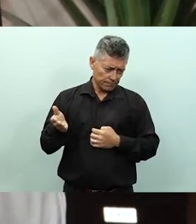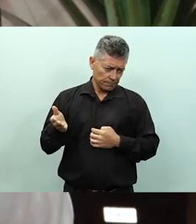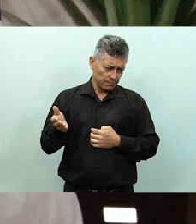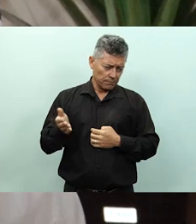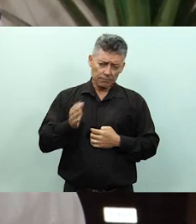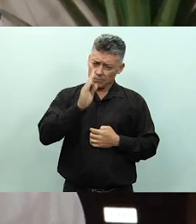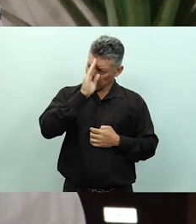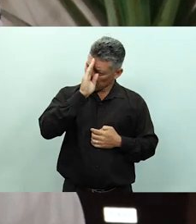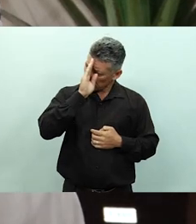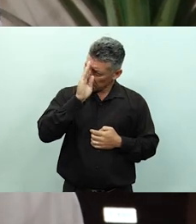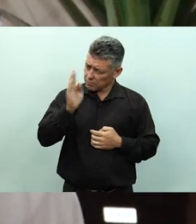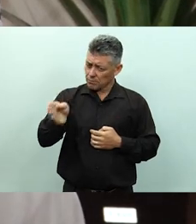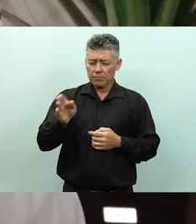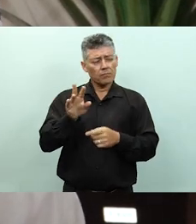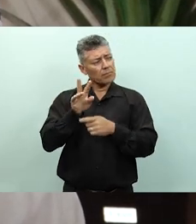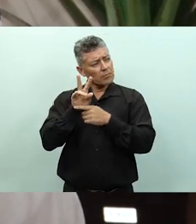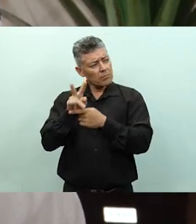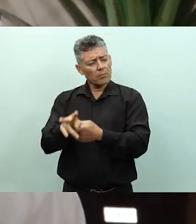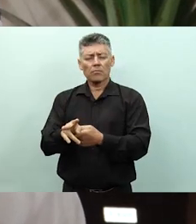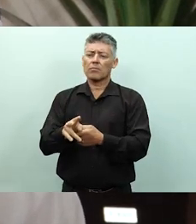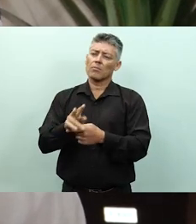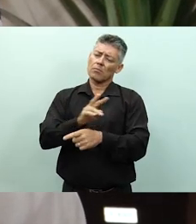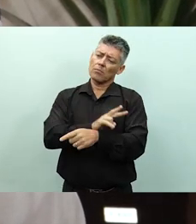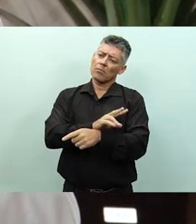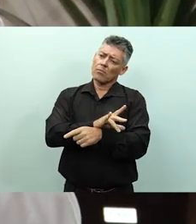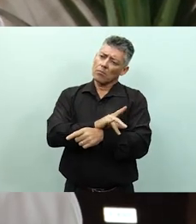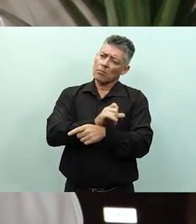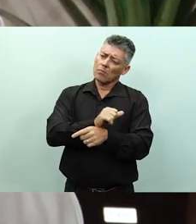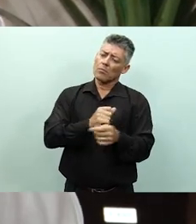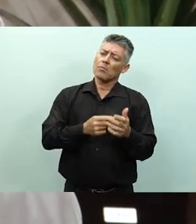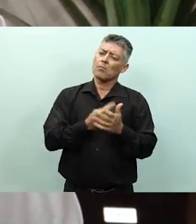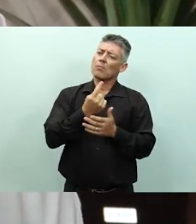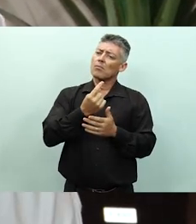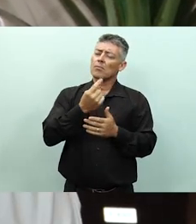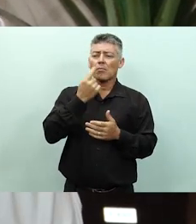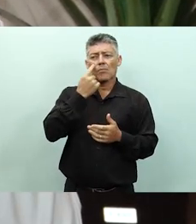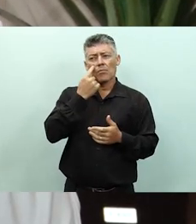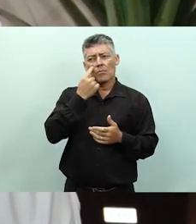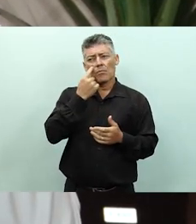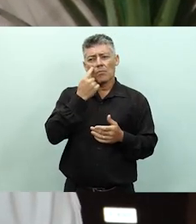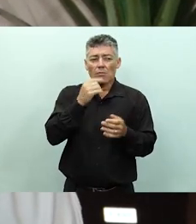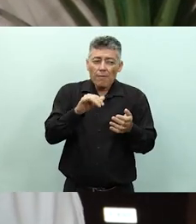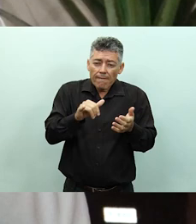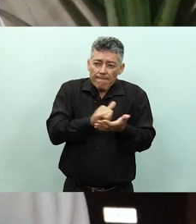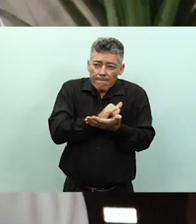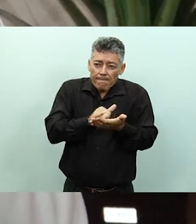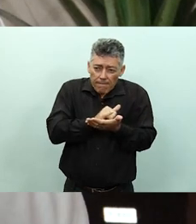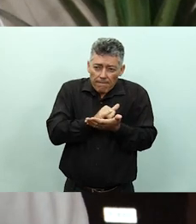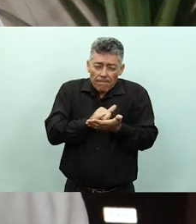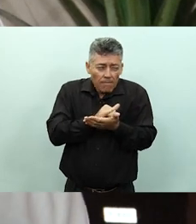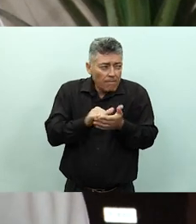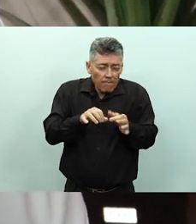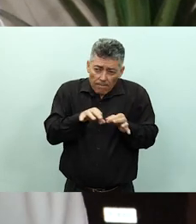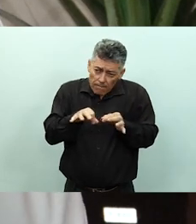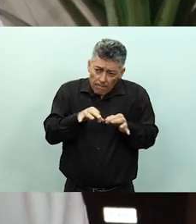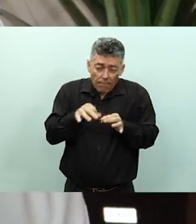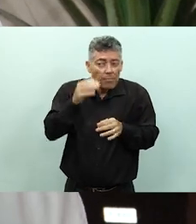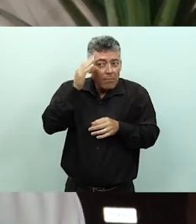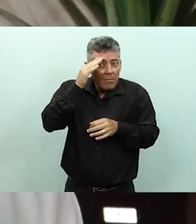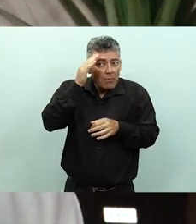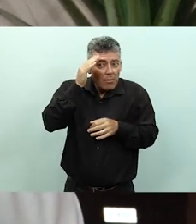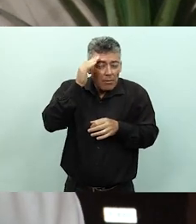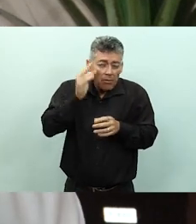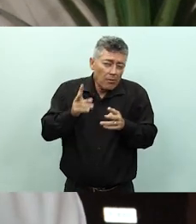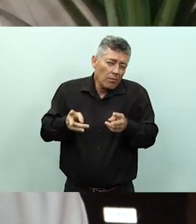era esse o perfil do apoiador de Vilma no primeiro turno. Sob o ponto de vista estratégico, Dona Vilma entendeu